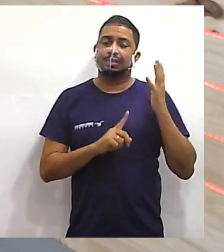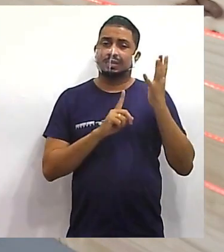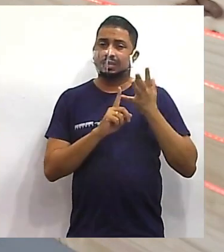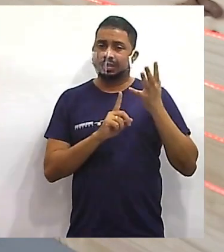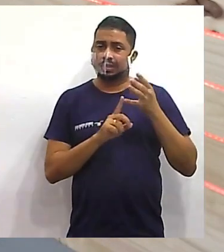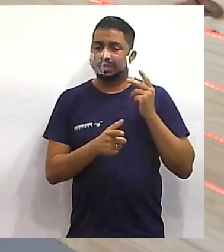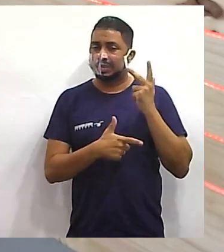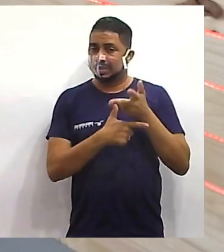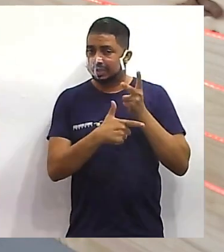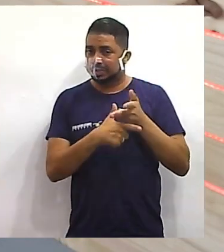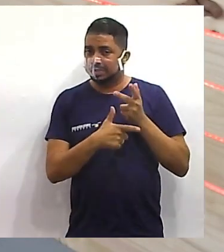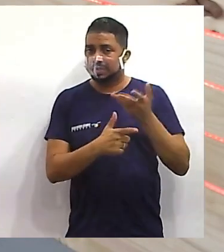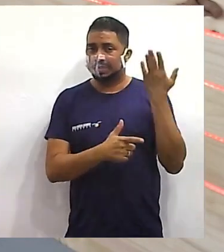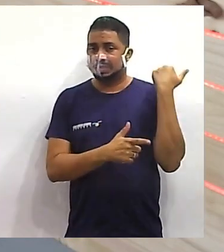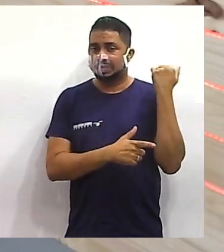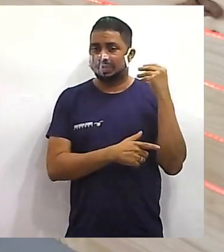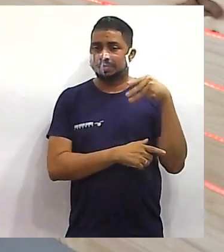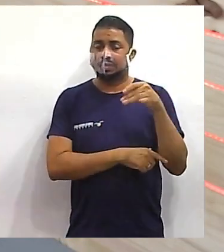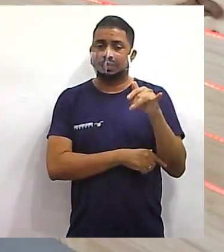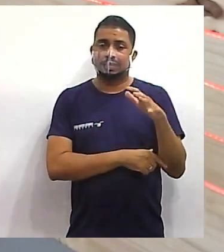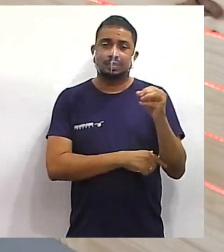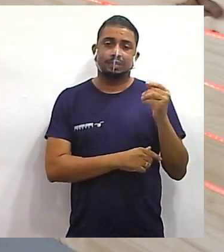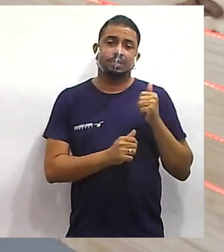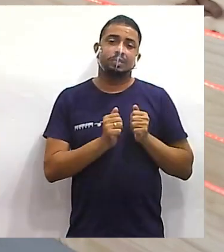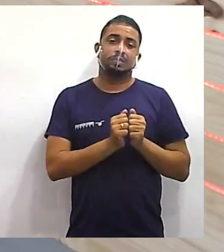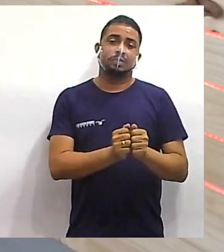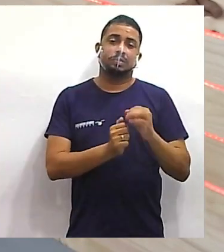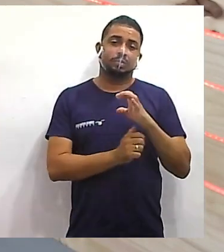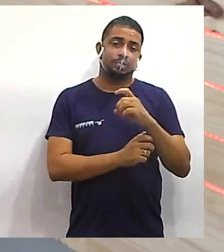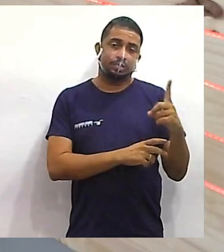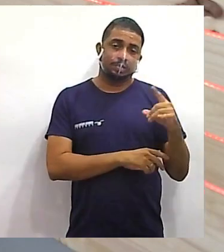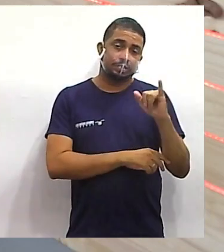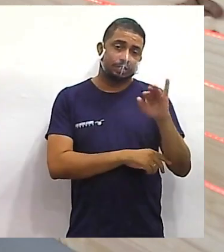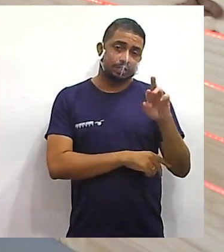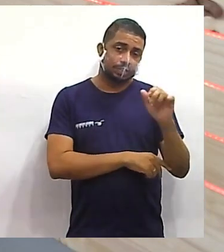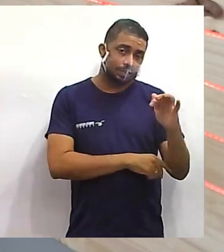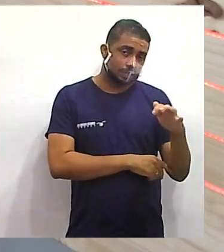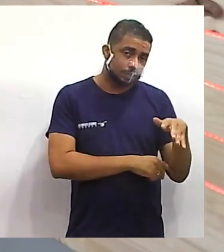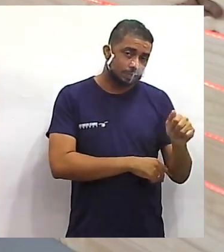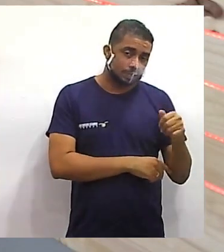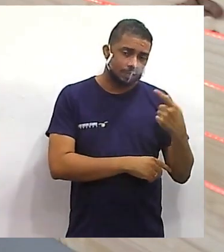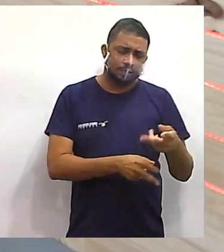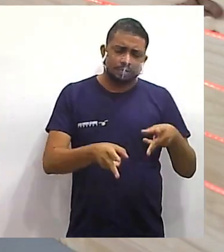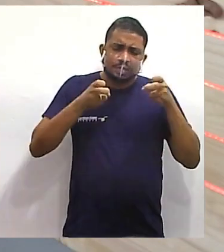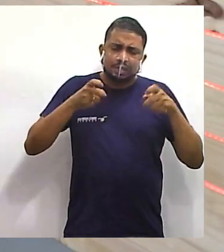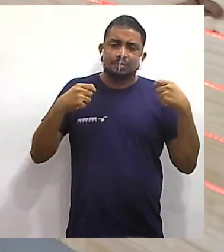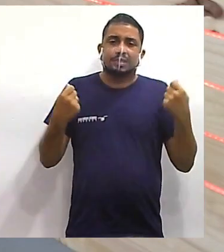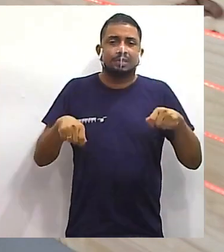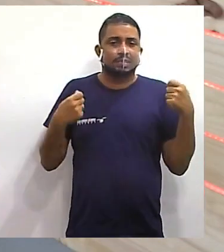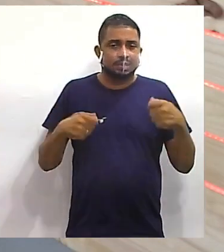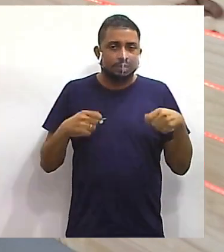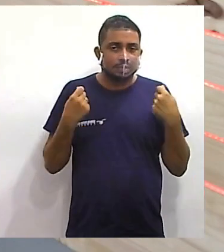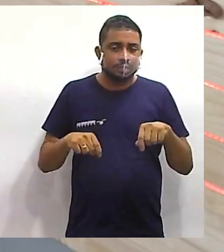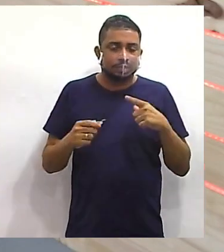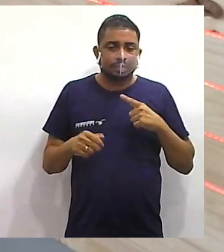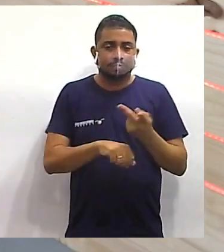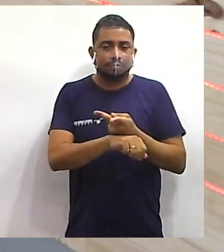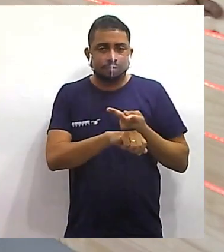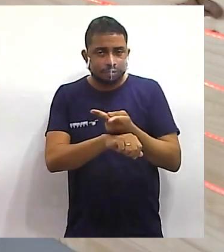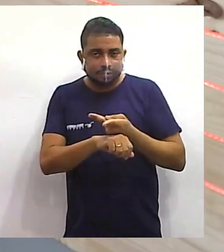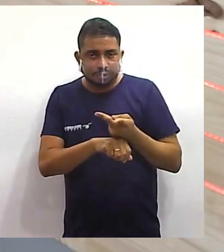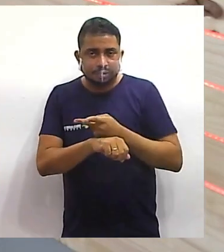estava aqui com a coordenadora Iracema, e aí a gente percebe a necessidade também da gente estar buscando